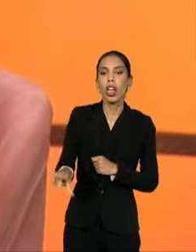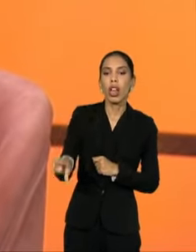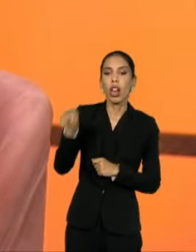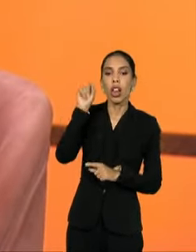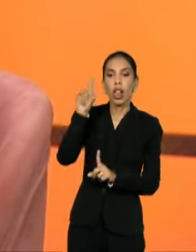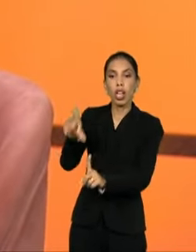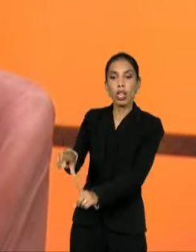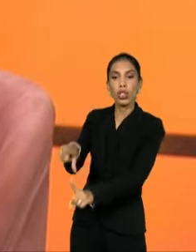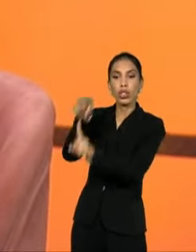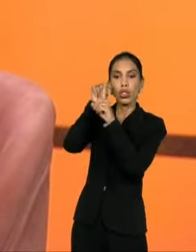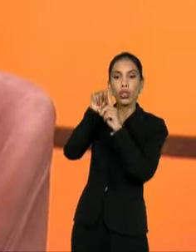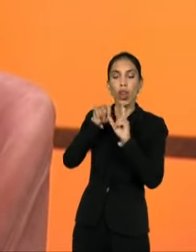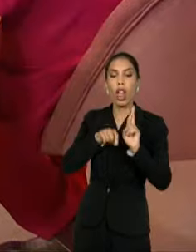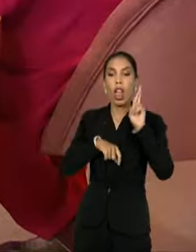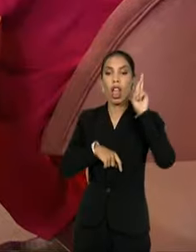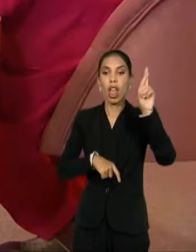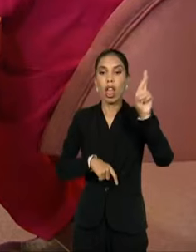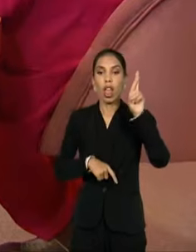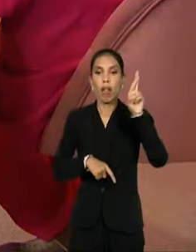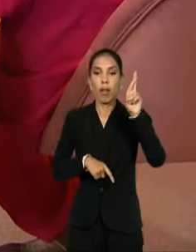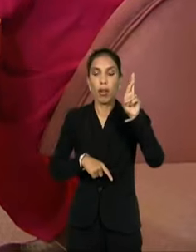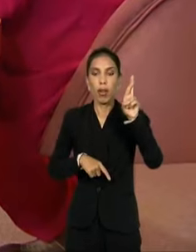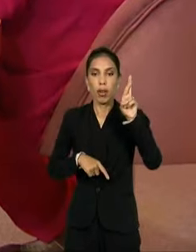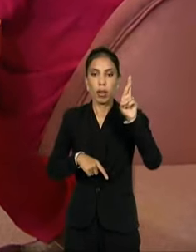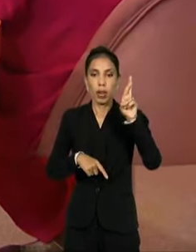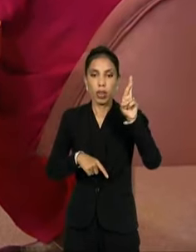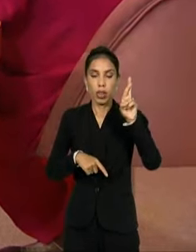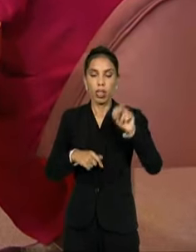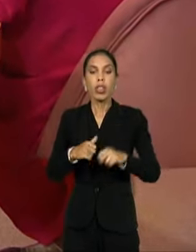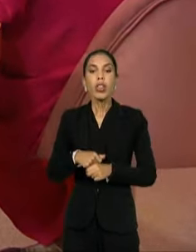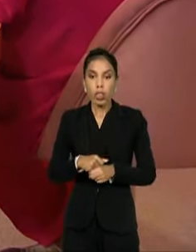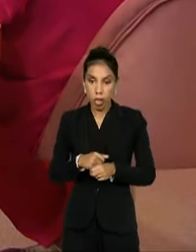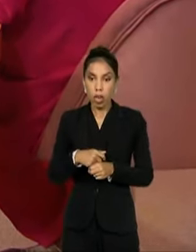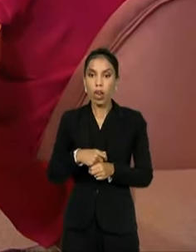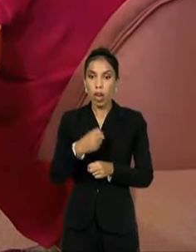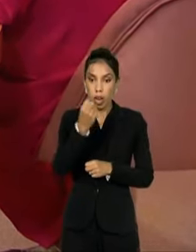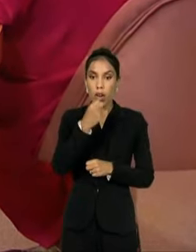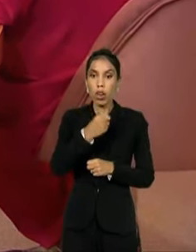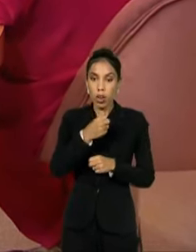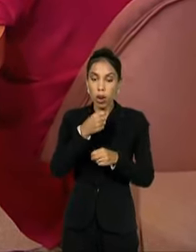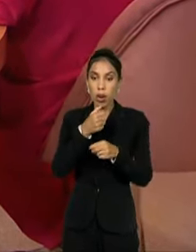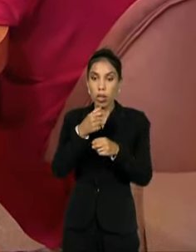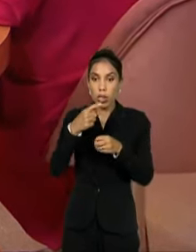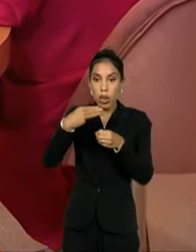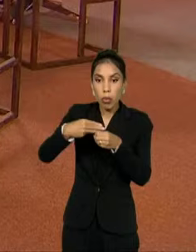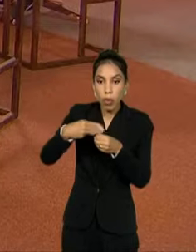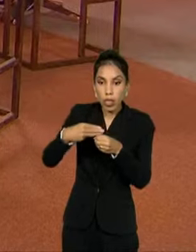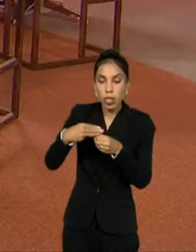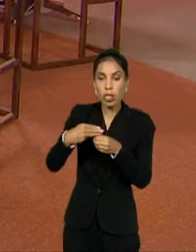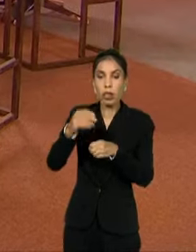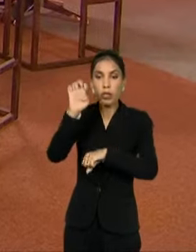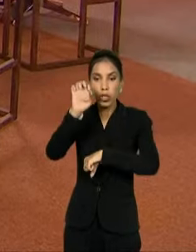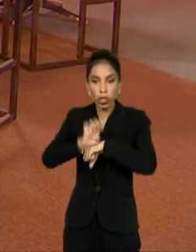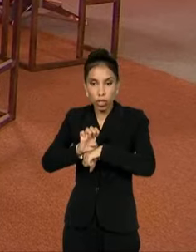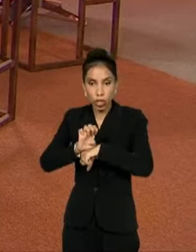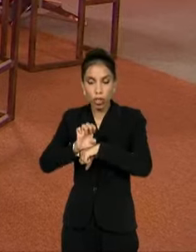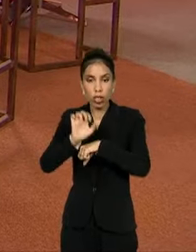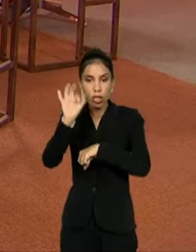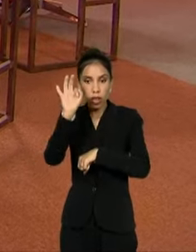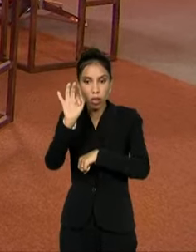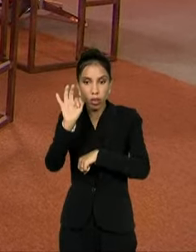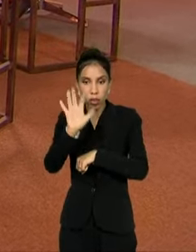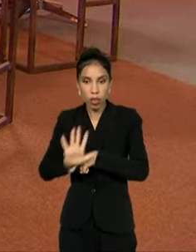isso. Representantes, município, sim, esse estado é o grande... e federação. Esse pegaram, é o grande problema. Pegaram os assassinos? Então,